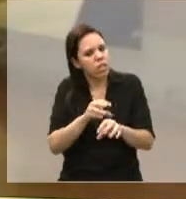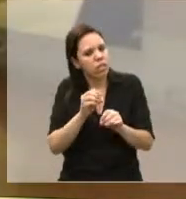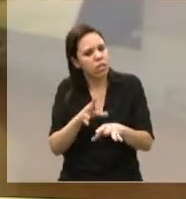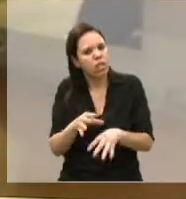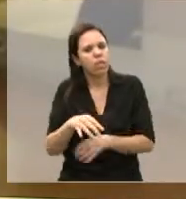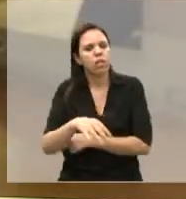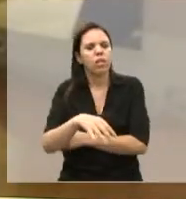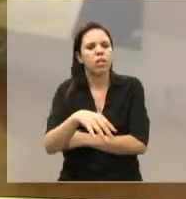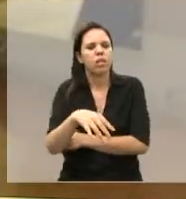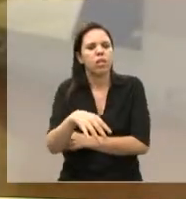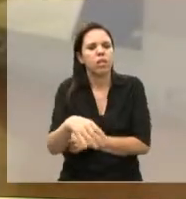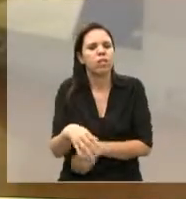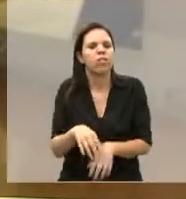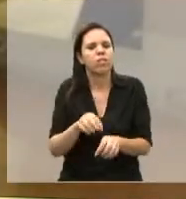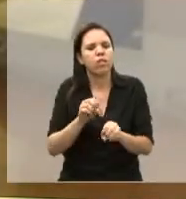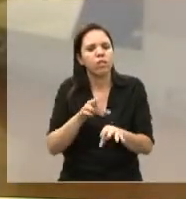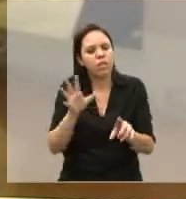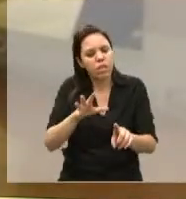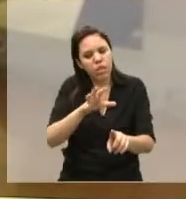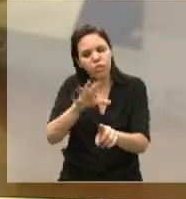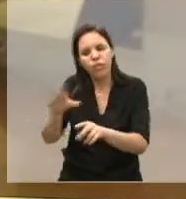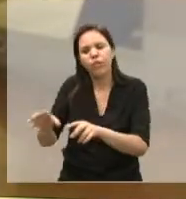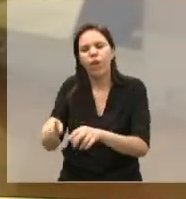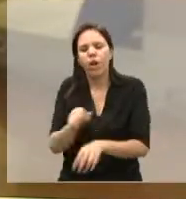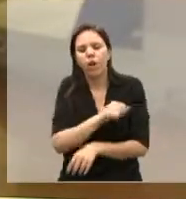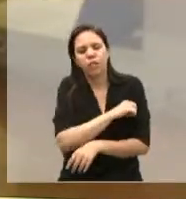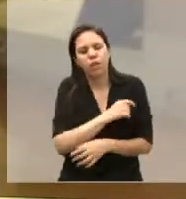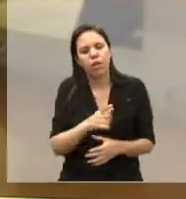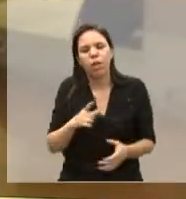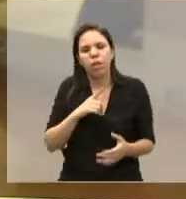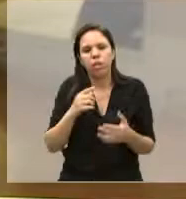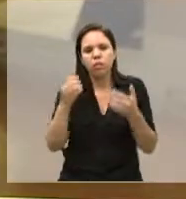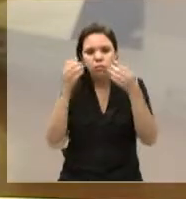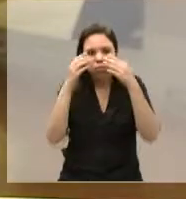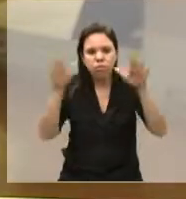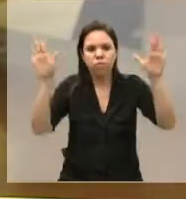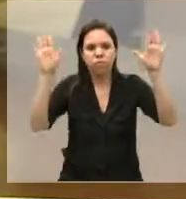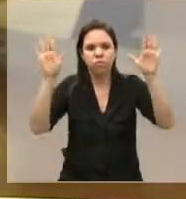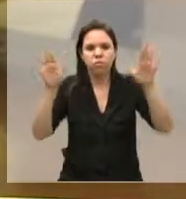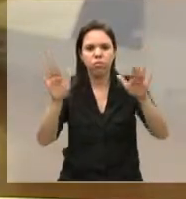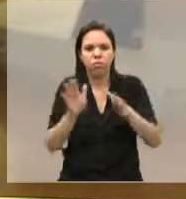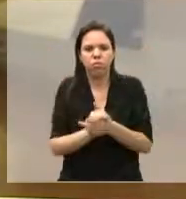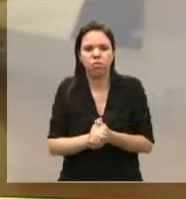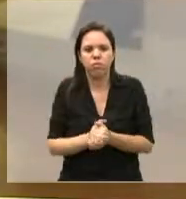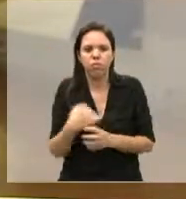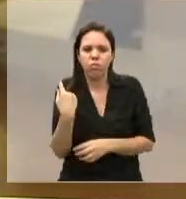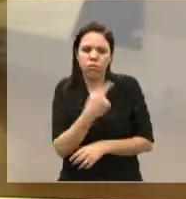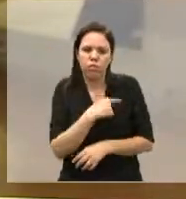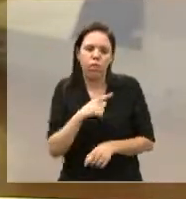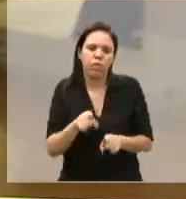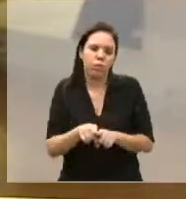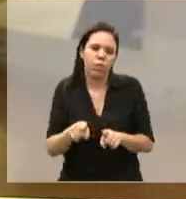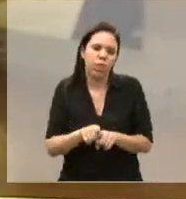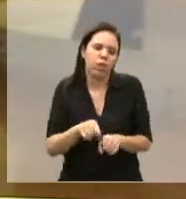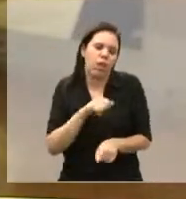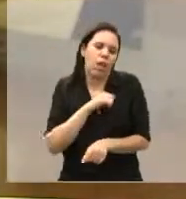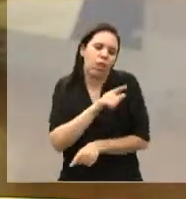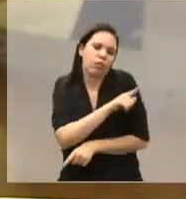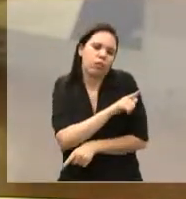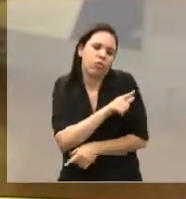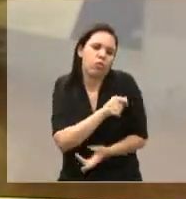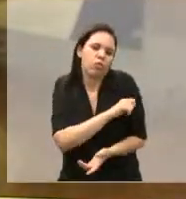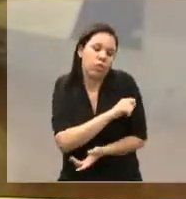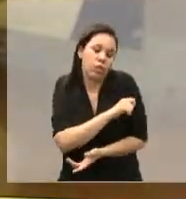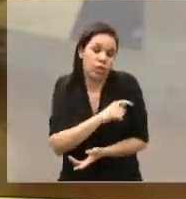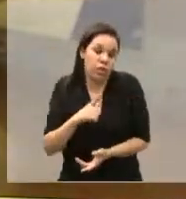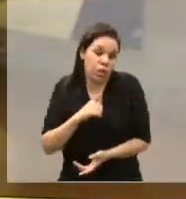né, professora? Né? A incentivar isso e abrir esse olhar, né? Porque a gente também tem a questão dos alunos da periferia, né? Então a